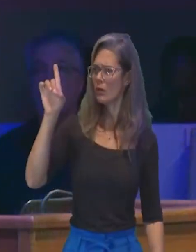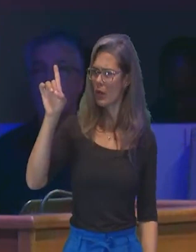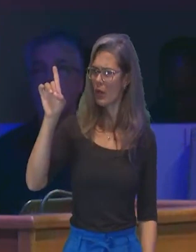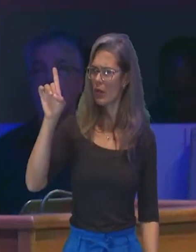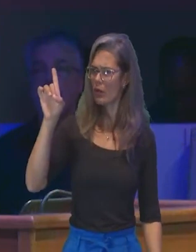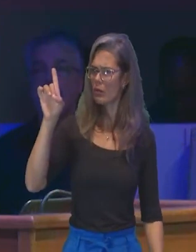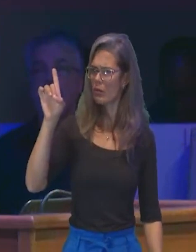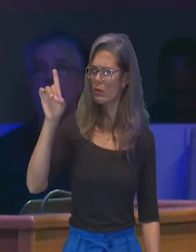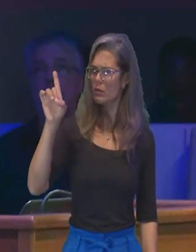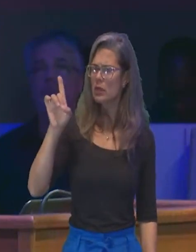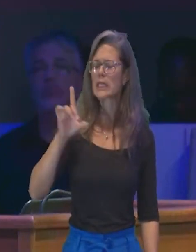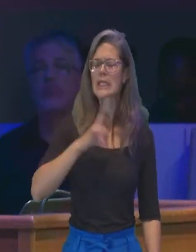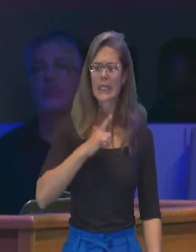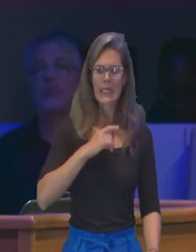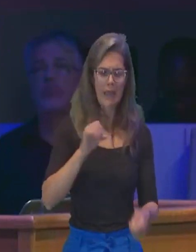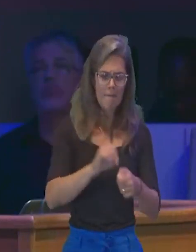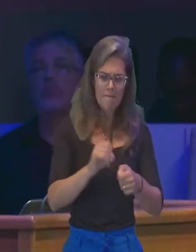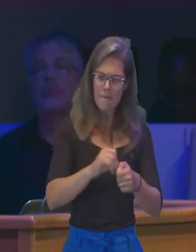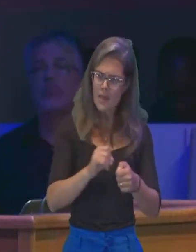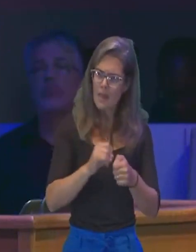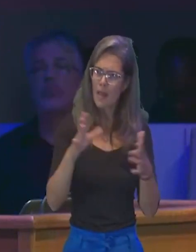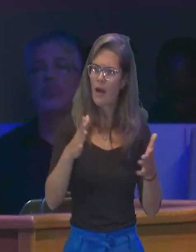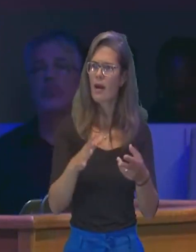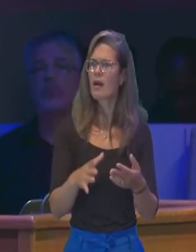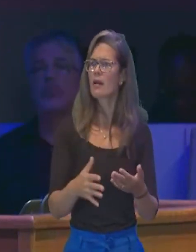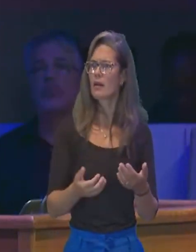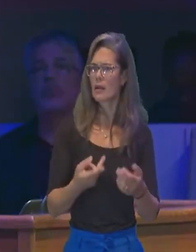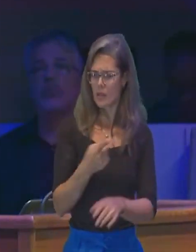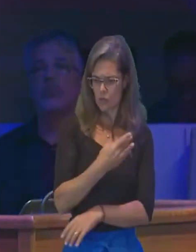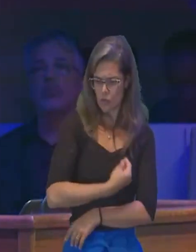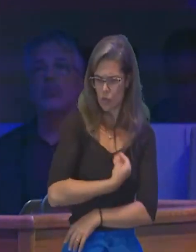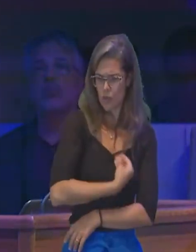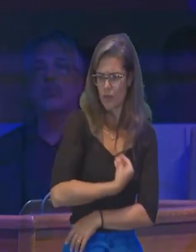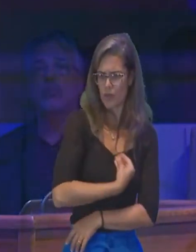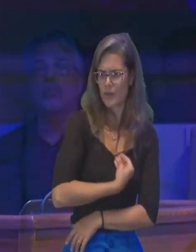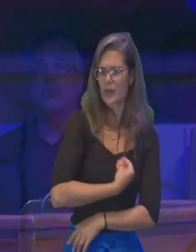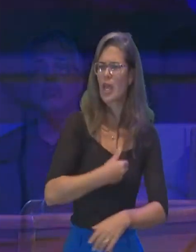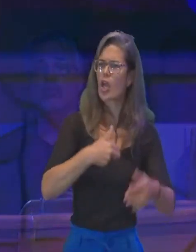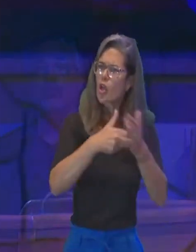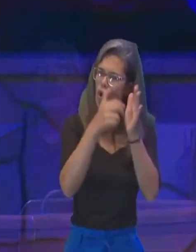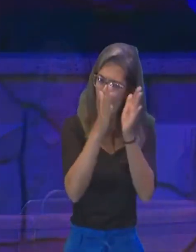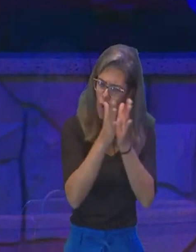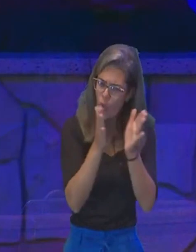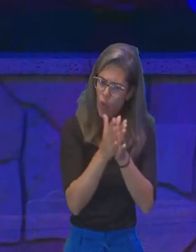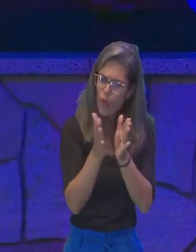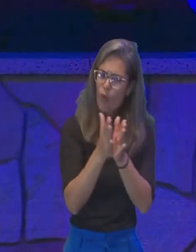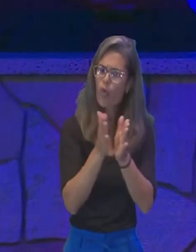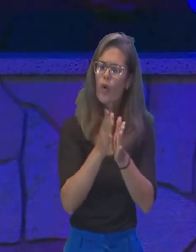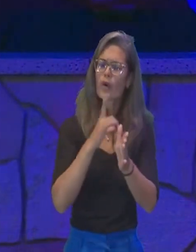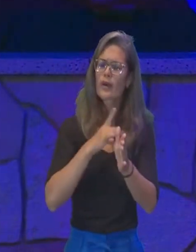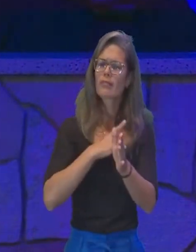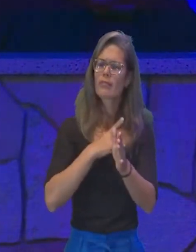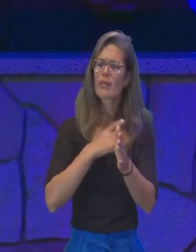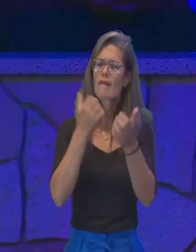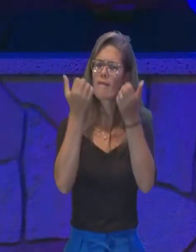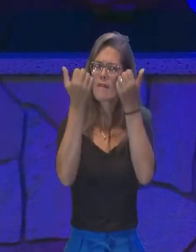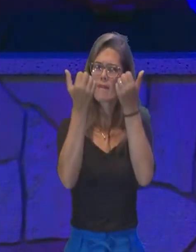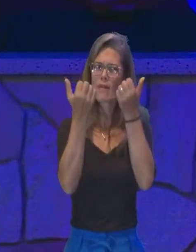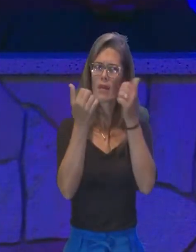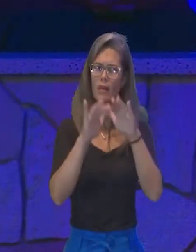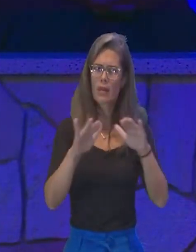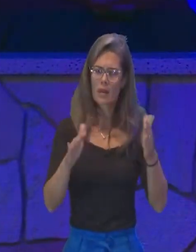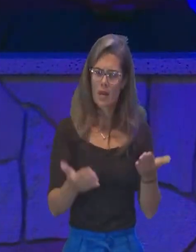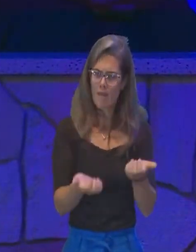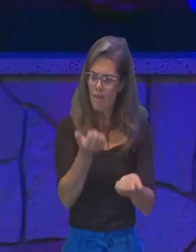sua instrumentalidade, Deus ressuscitou o jovem. Este homem que orou e desceu fogo do céu diante